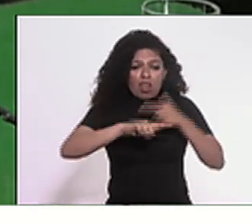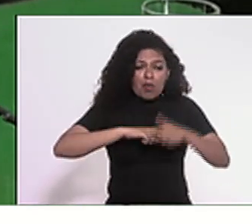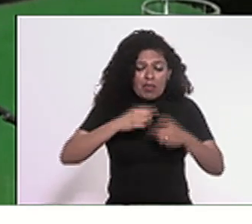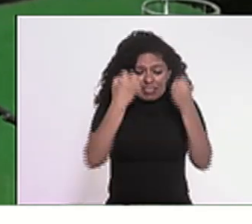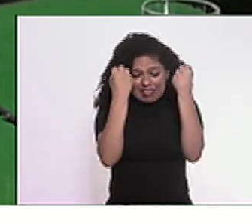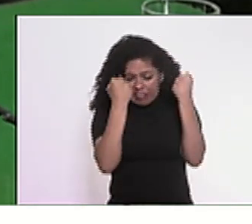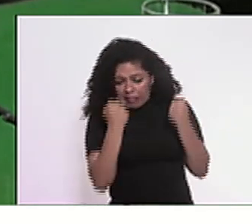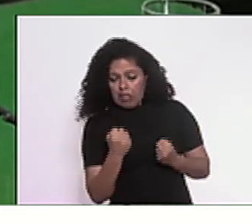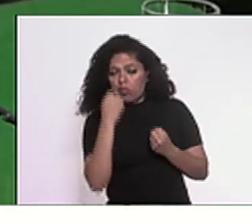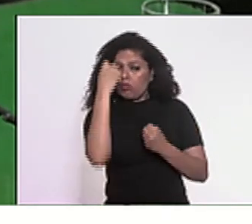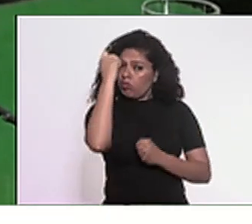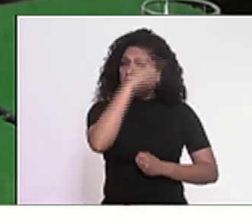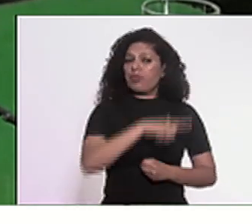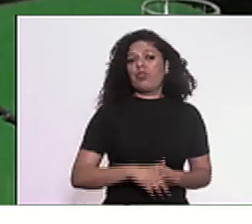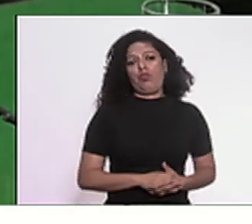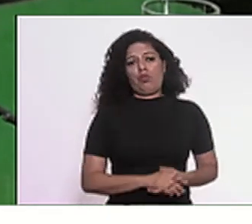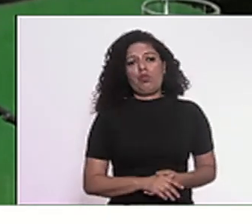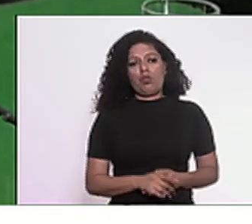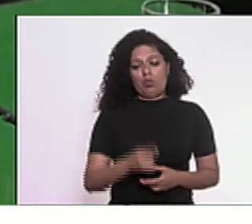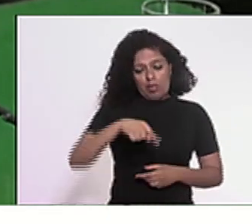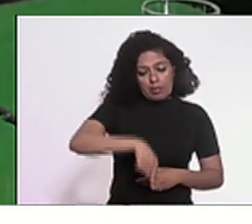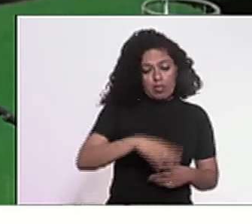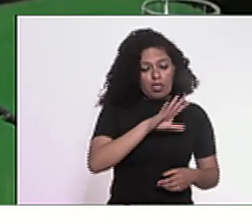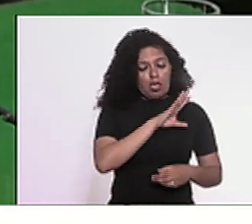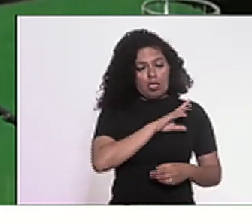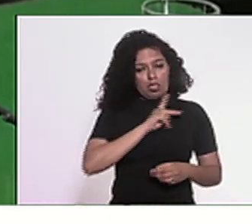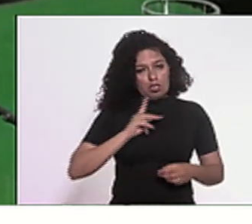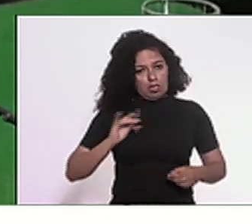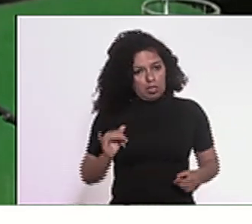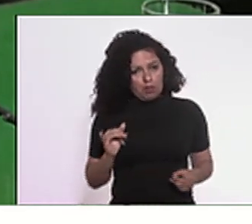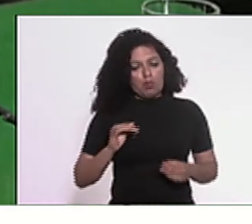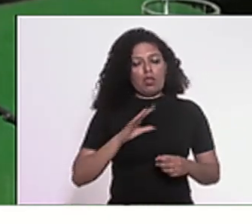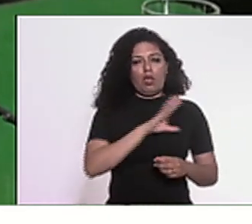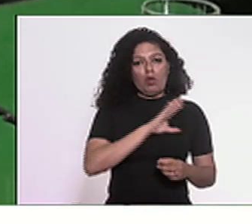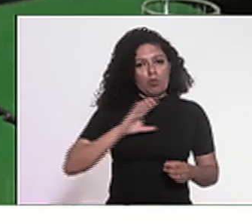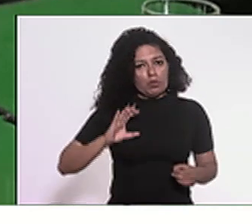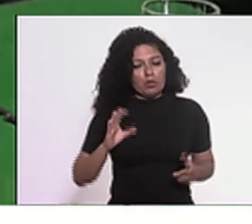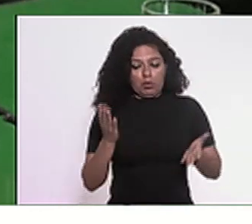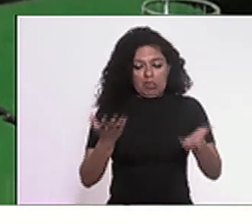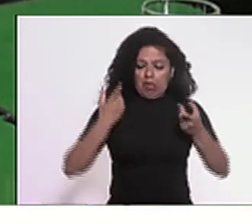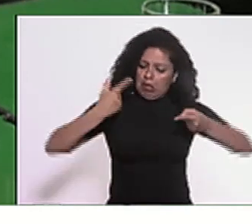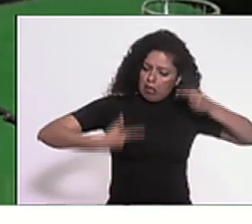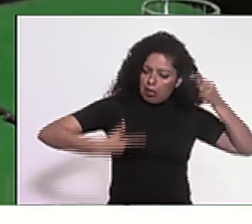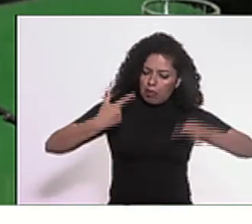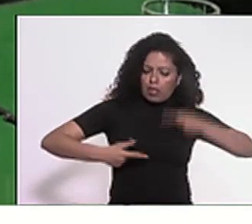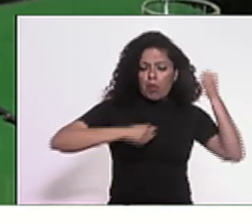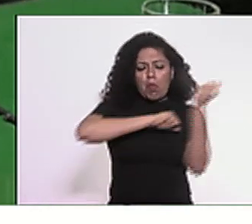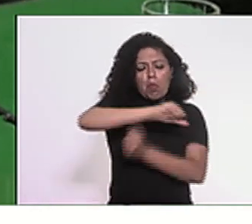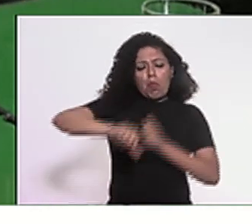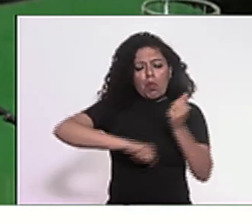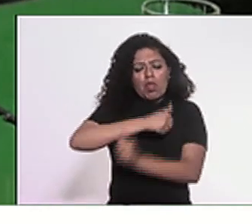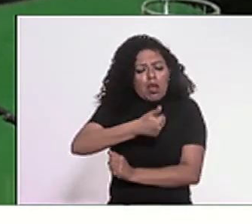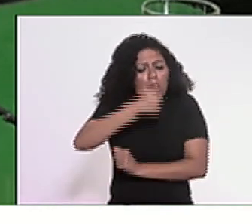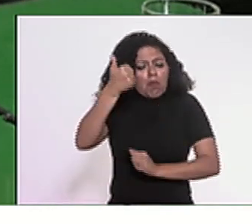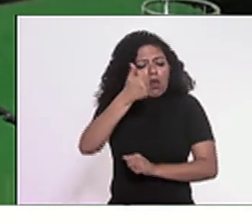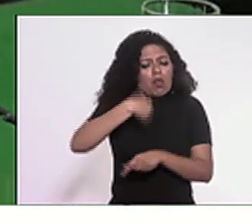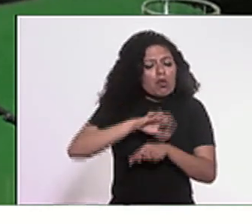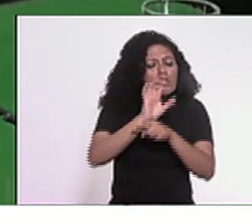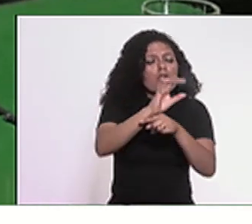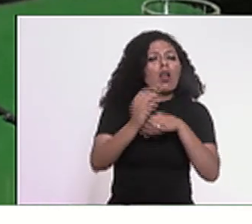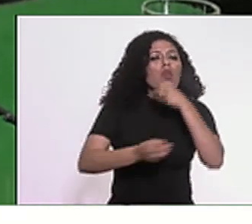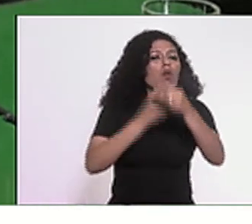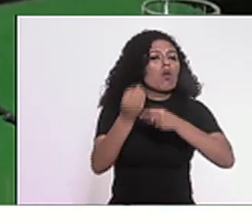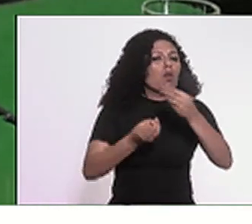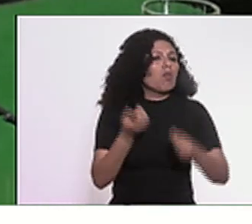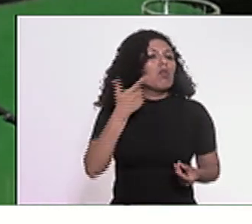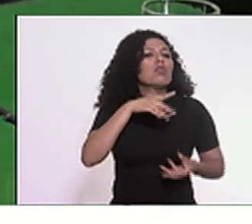Então, esta comissão ela tem o dever de debater melhorias para os servidores públicos desse Estado,